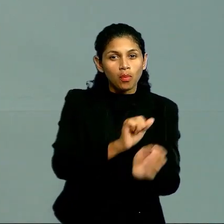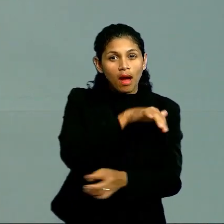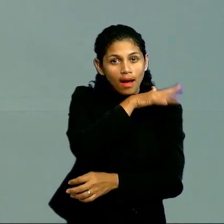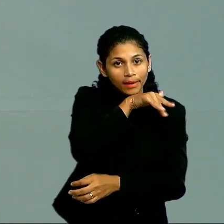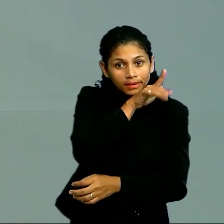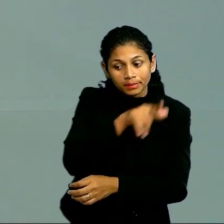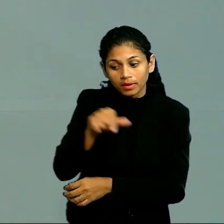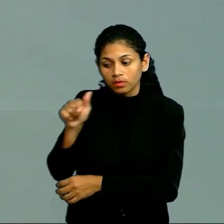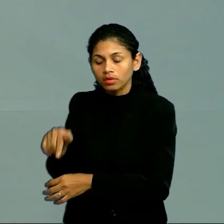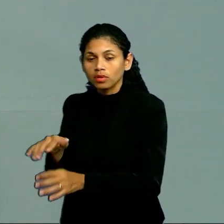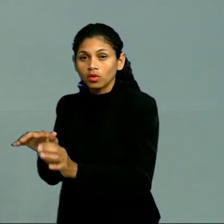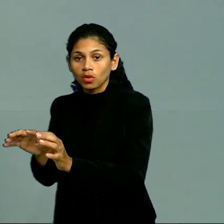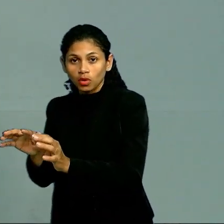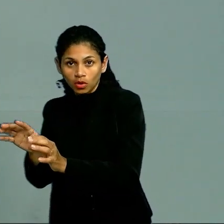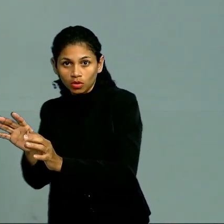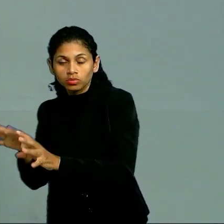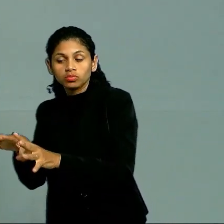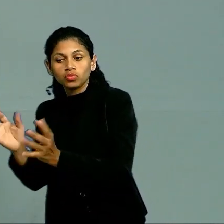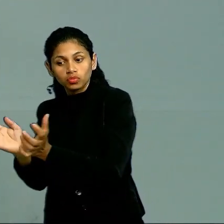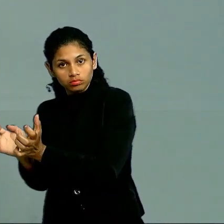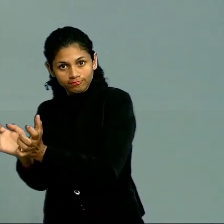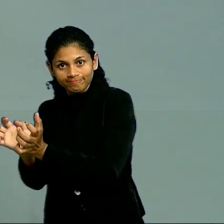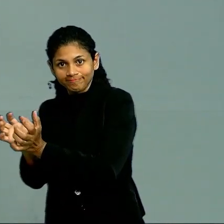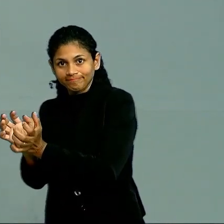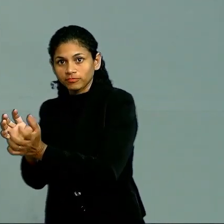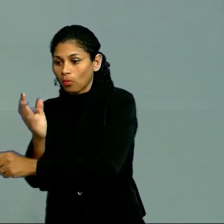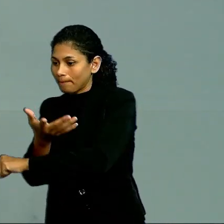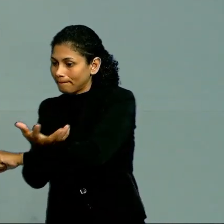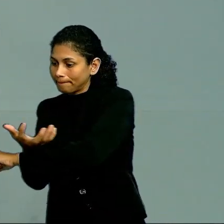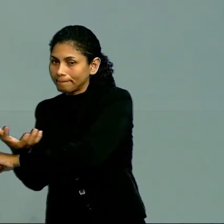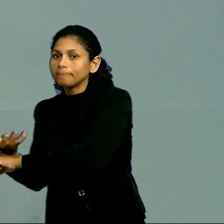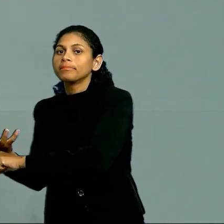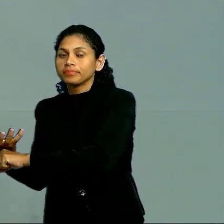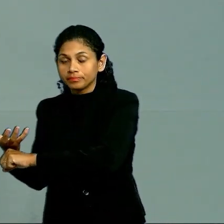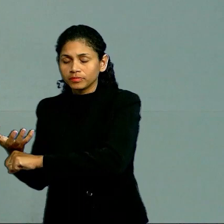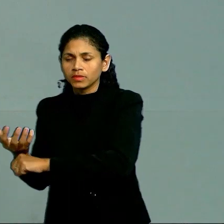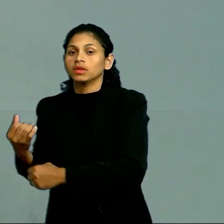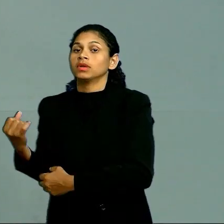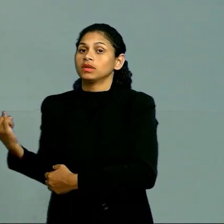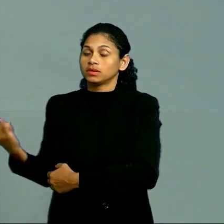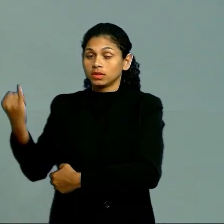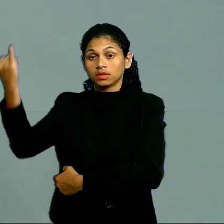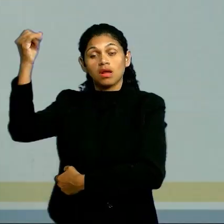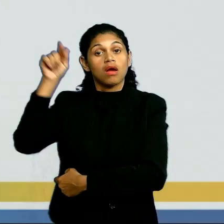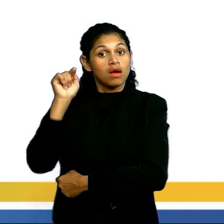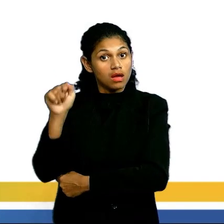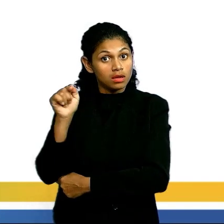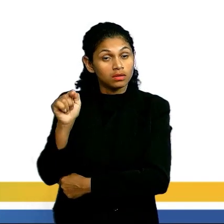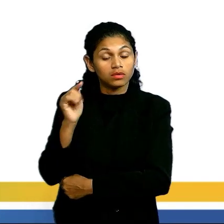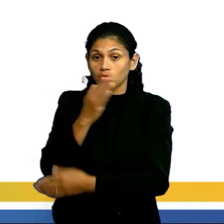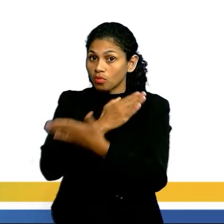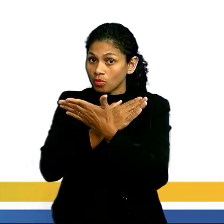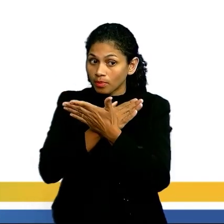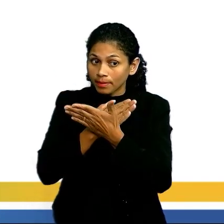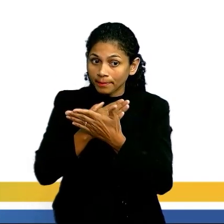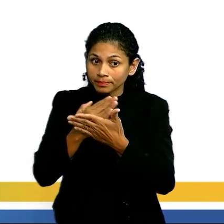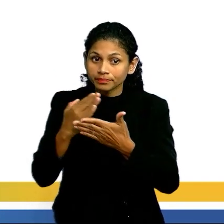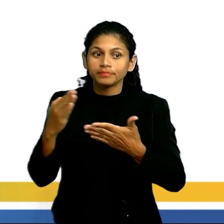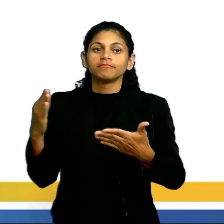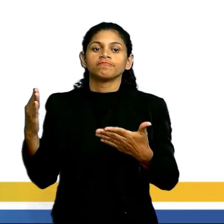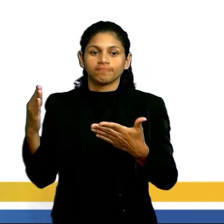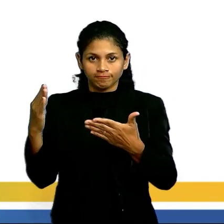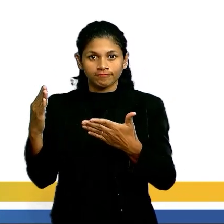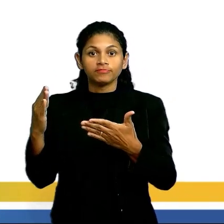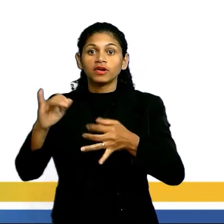aí. É claro que ele tem importância nesse assunto, até porque foi ele que começou a fazer